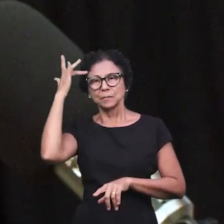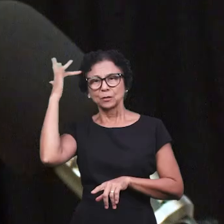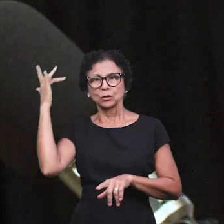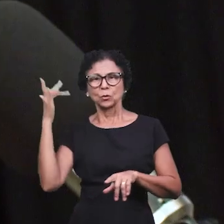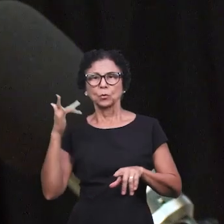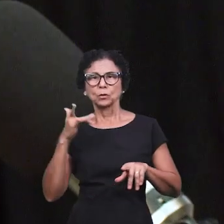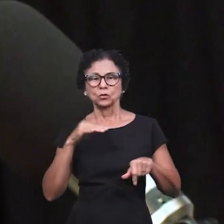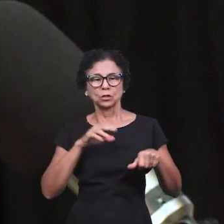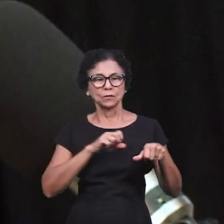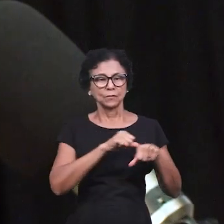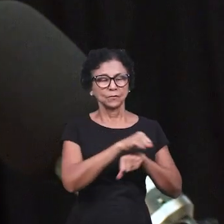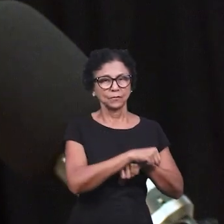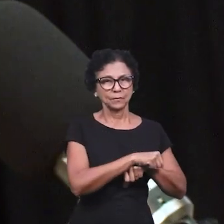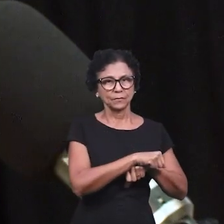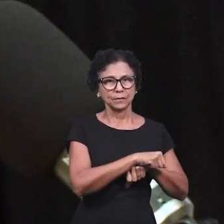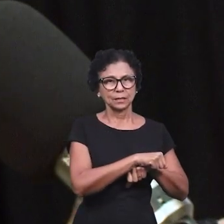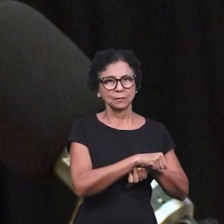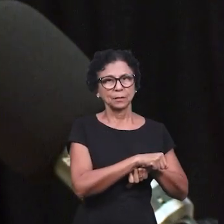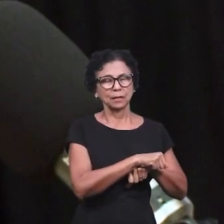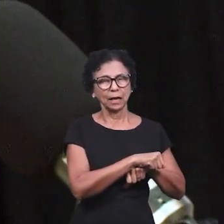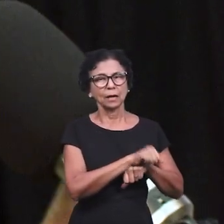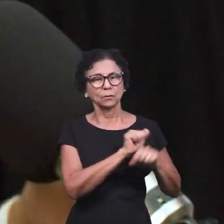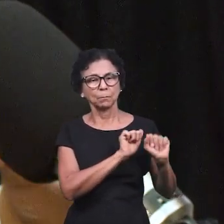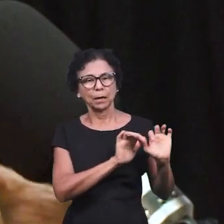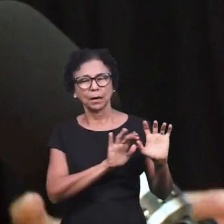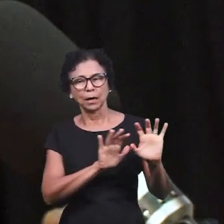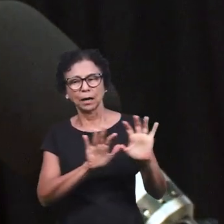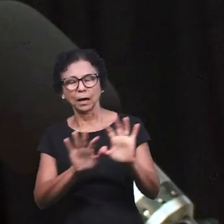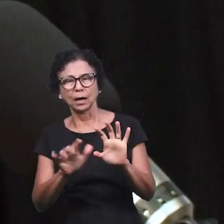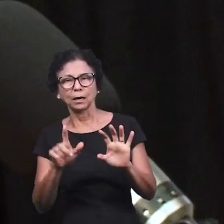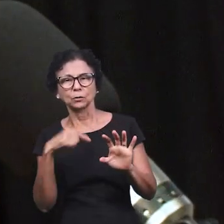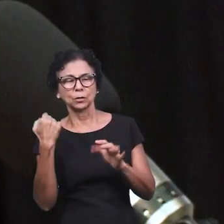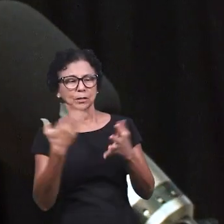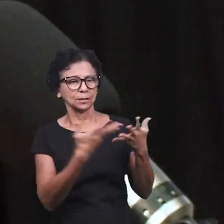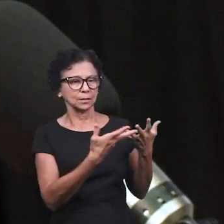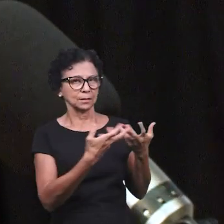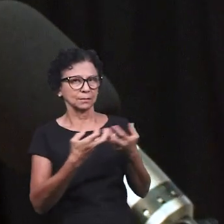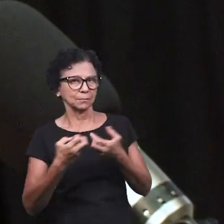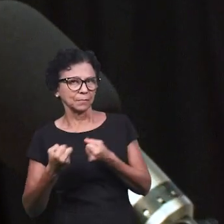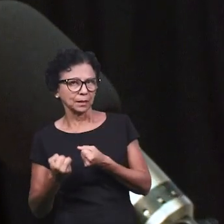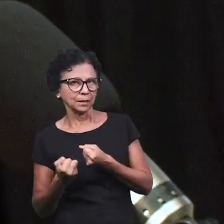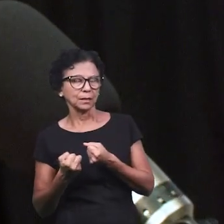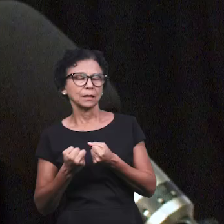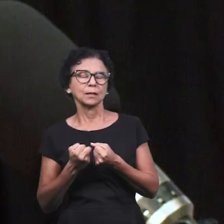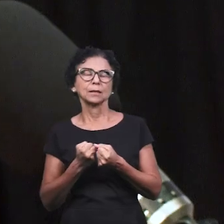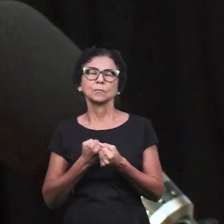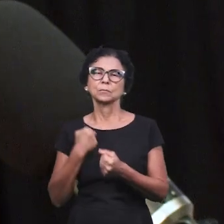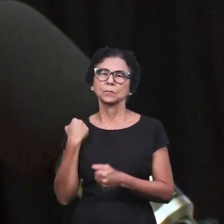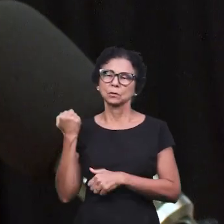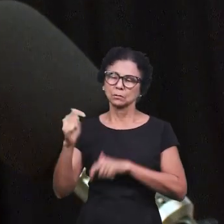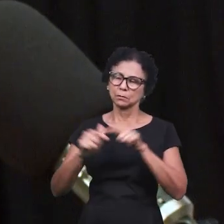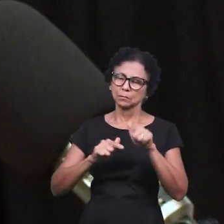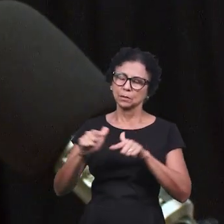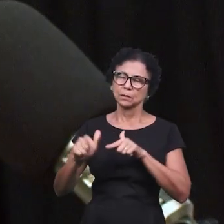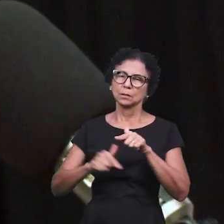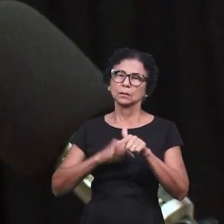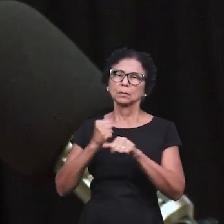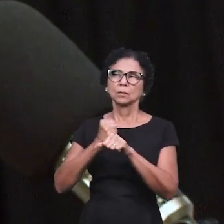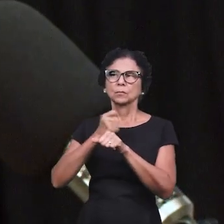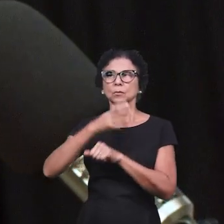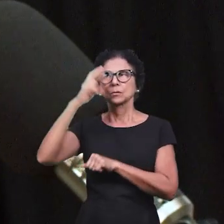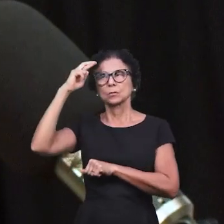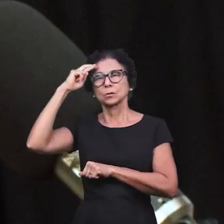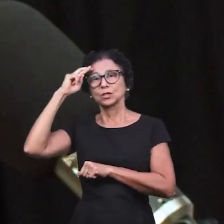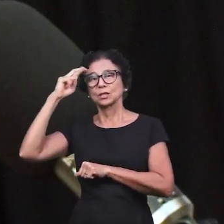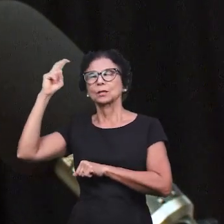fazendo o seminário, né? Eu passei pela equipe de segurança, depois foi para o louvor, mas com certeza, enquanto a gente está ali ofertando